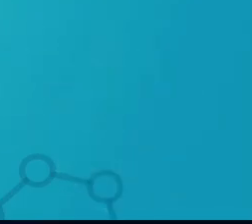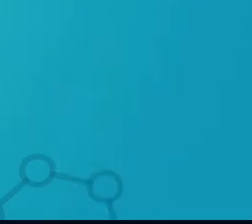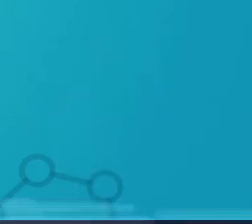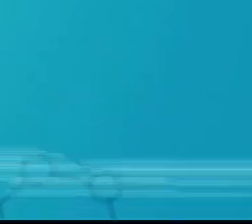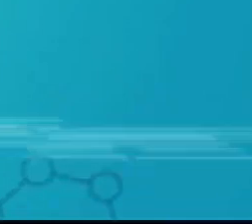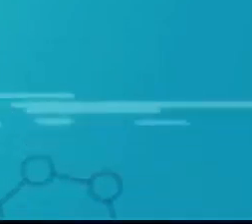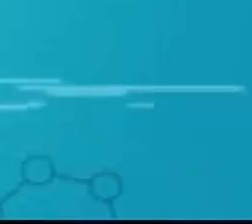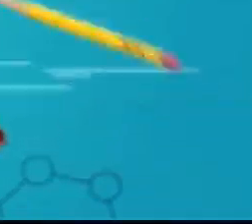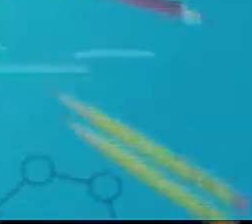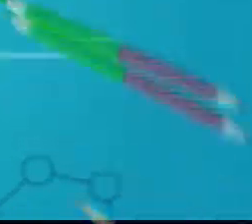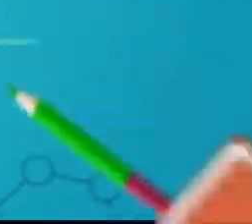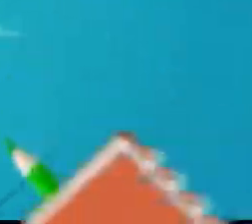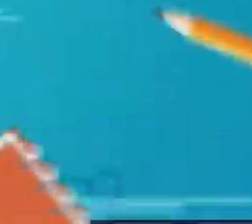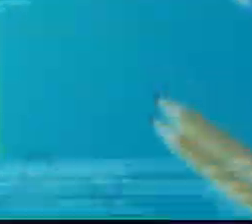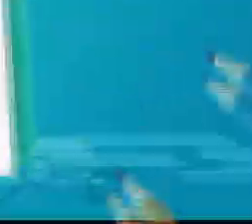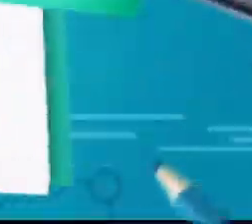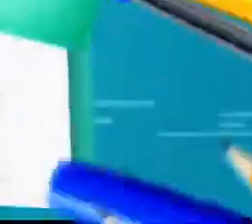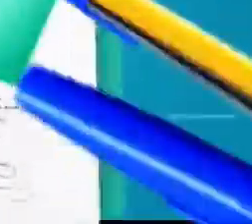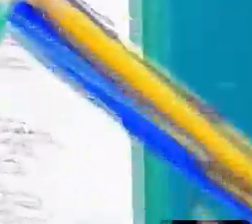oi